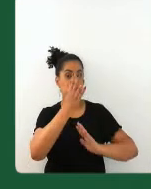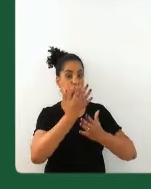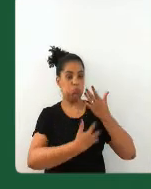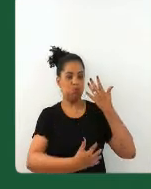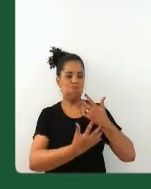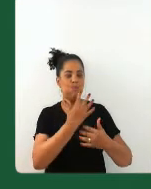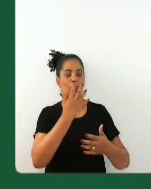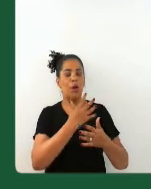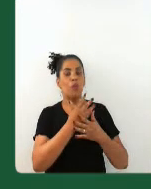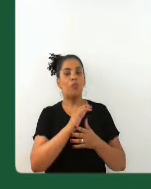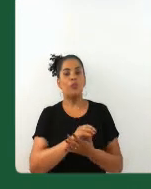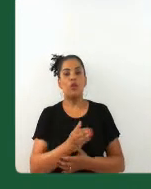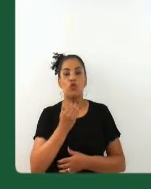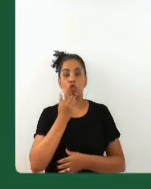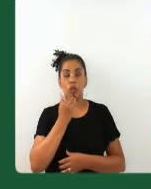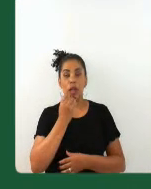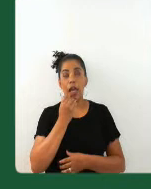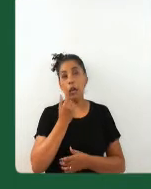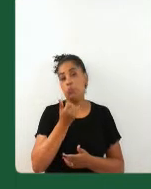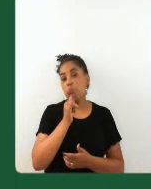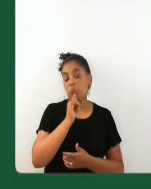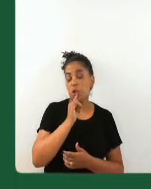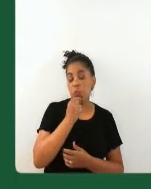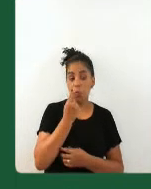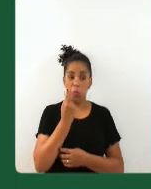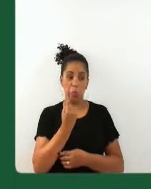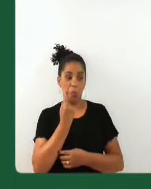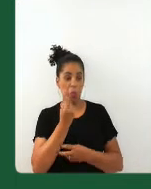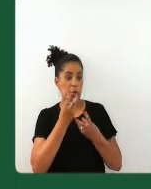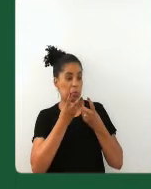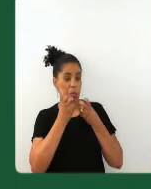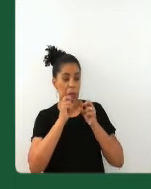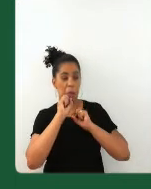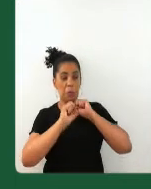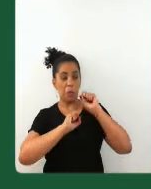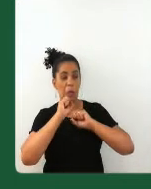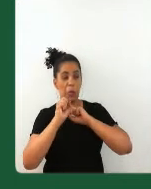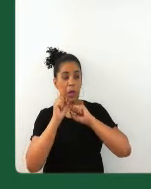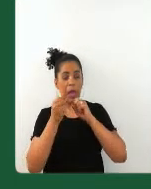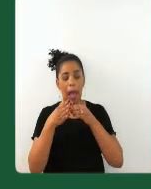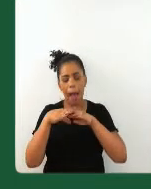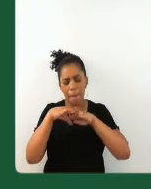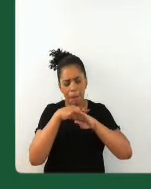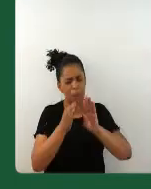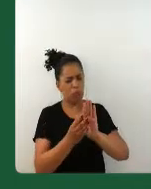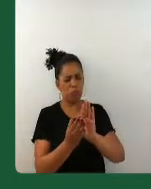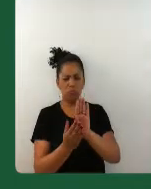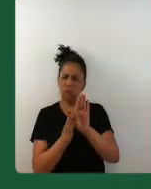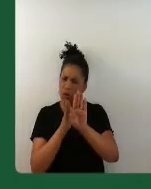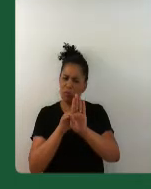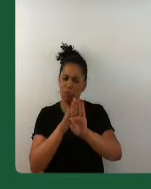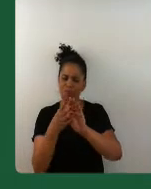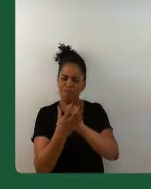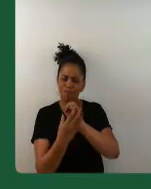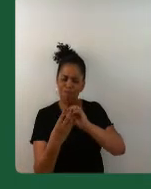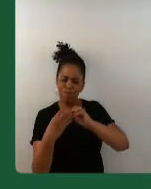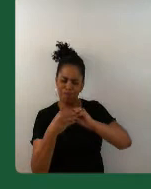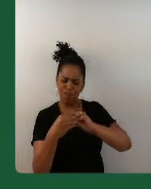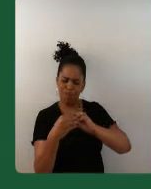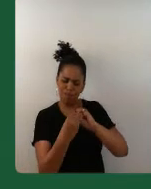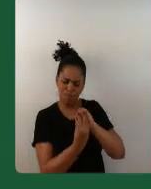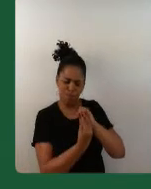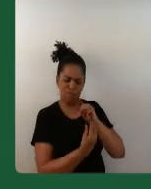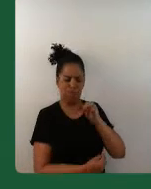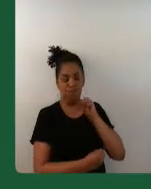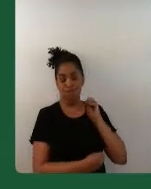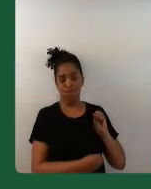tipo 1, né? Onde a gente consegue ver que a mão ela nasce totalmente fundida.